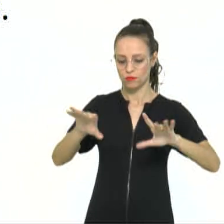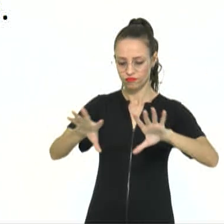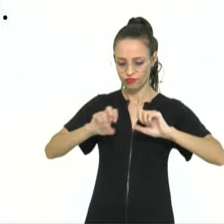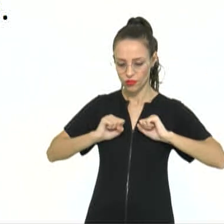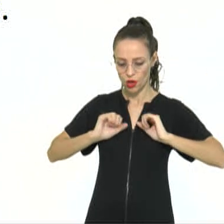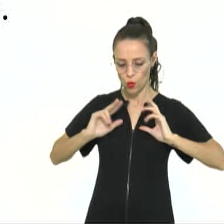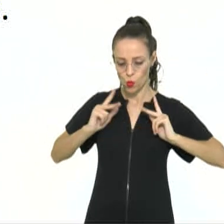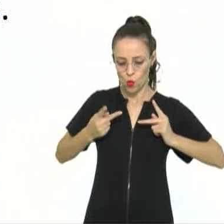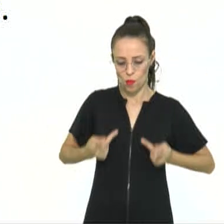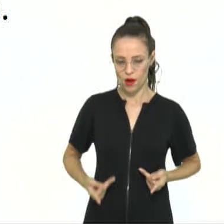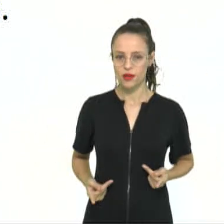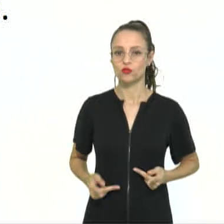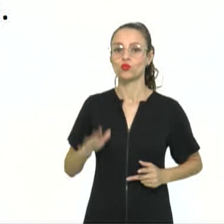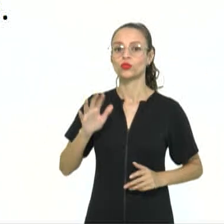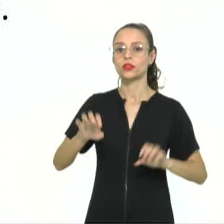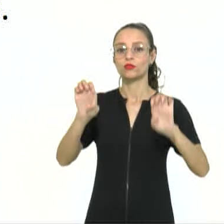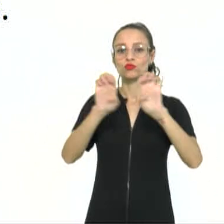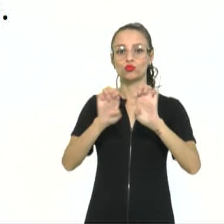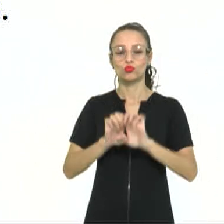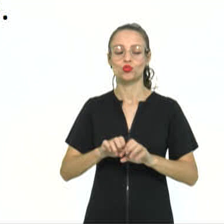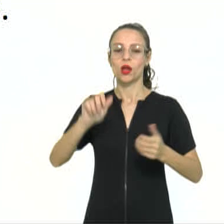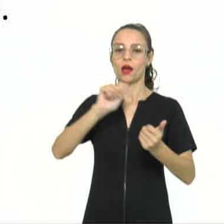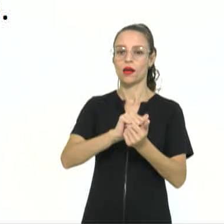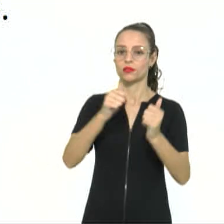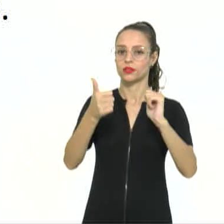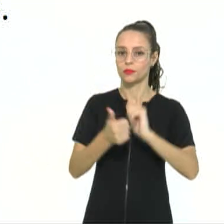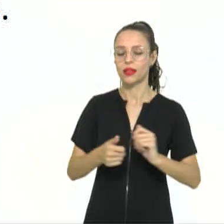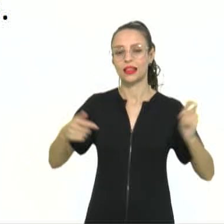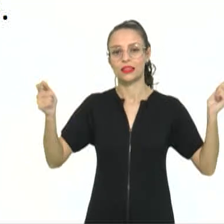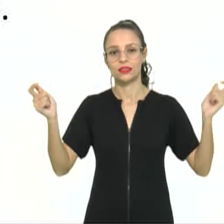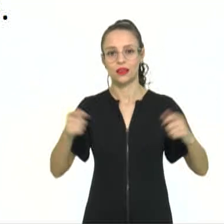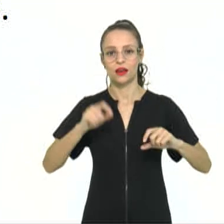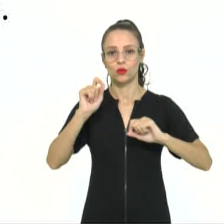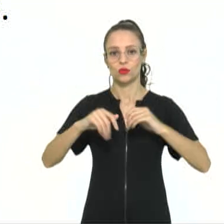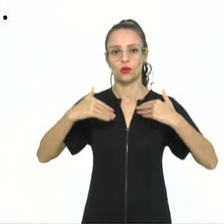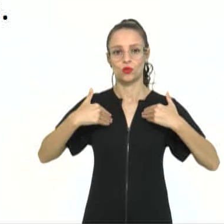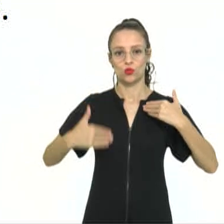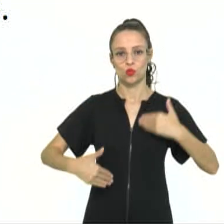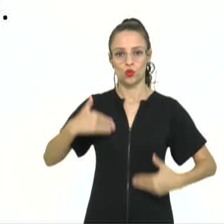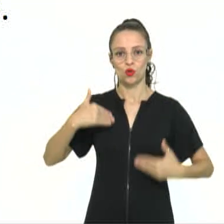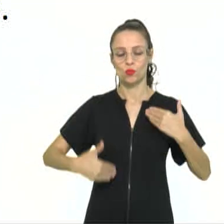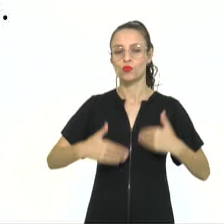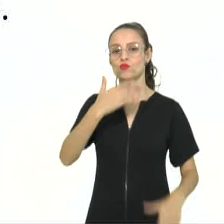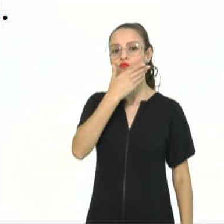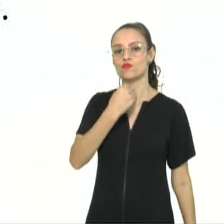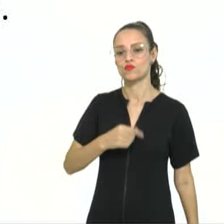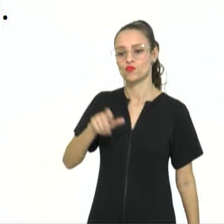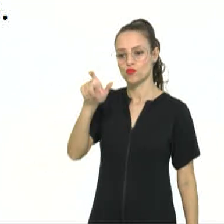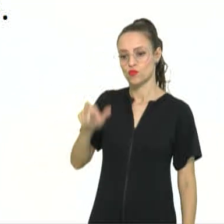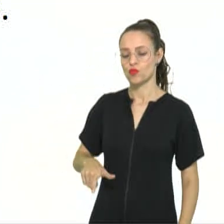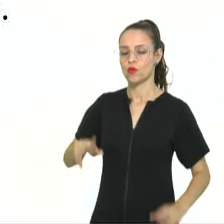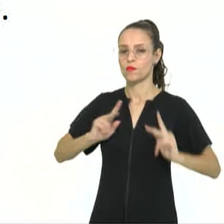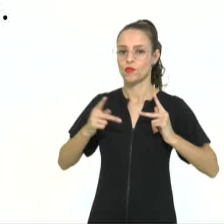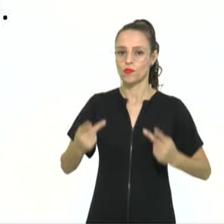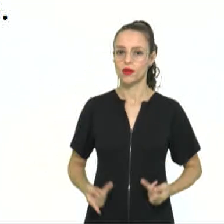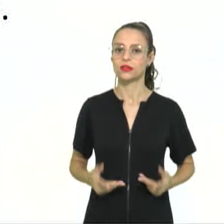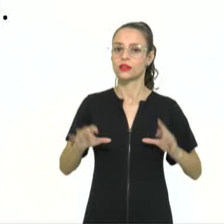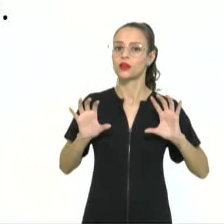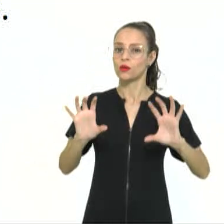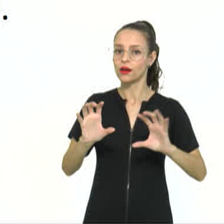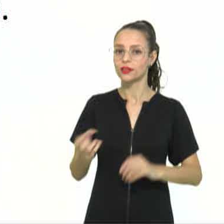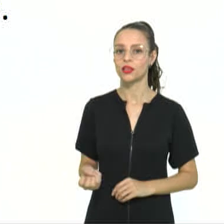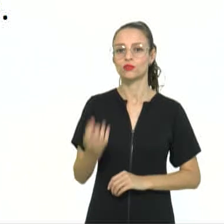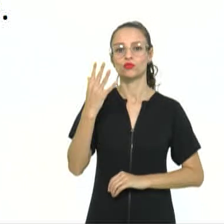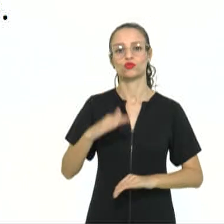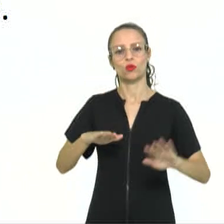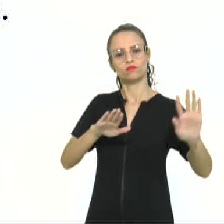humanos, estruturando-os de acordo com as possibilidades físicas do homem. Então, assim surgiu, né, o